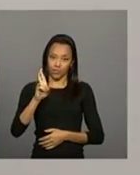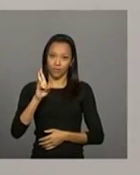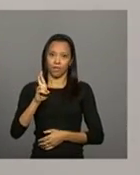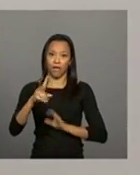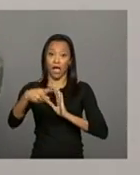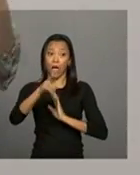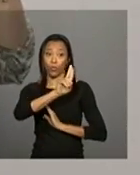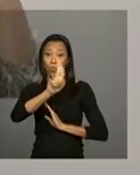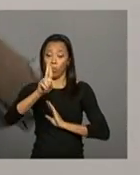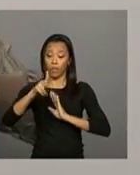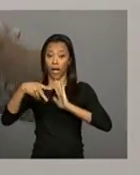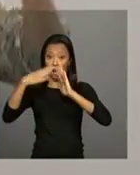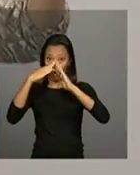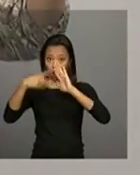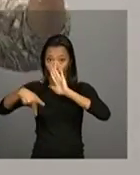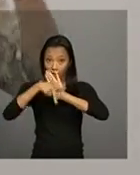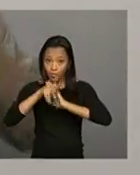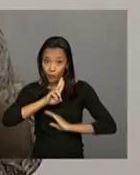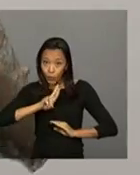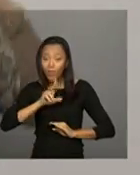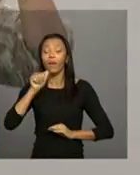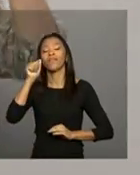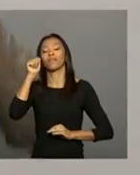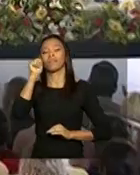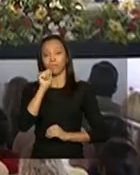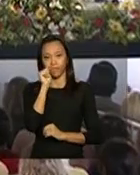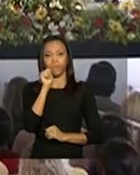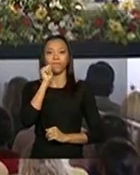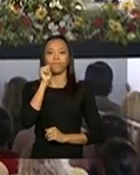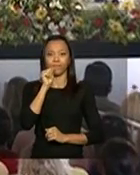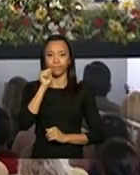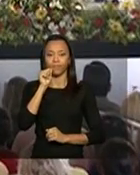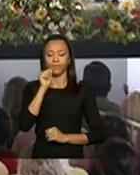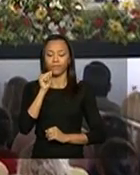nós damos prioridade à titularidade à mulher,